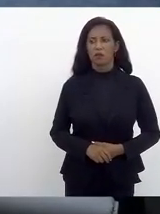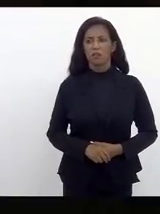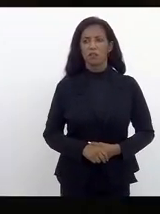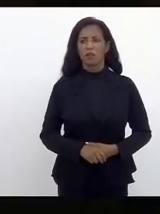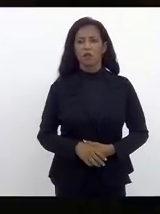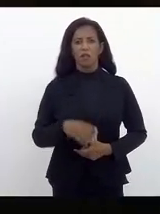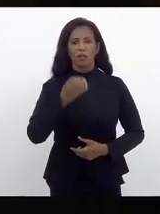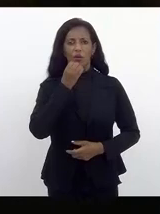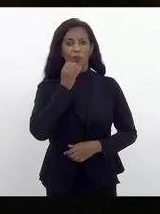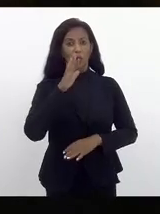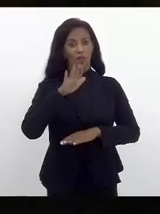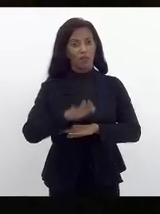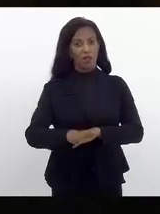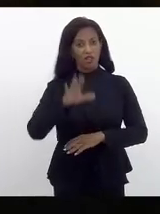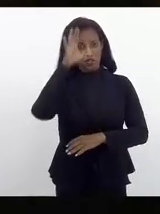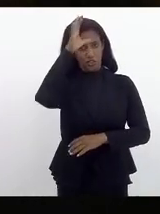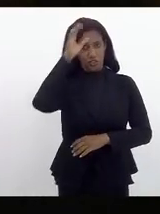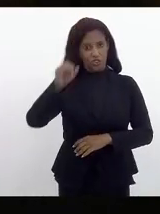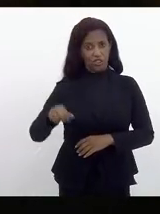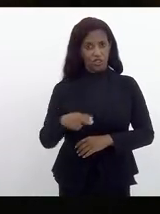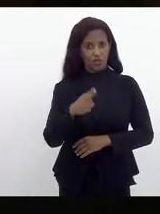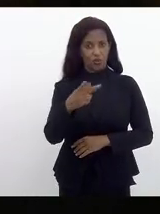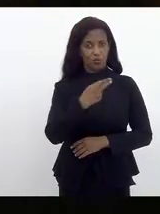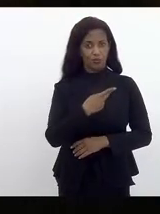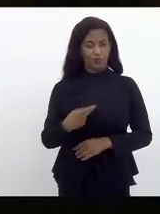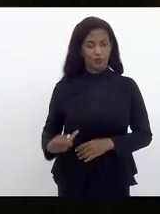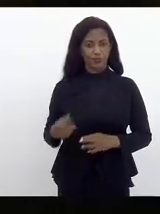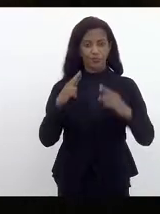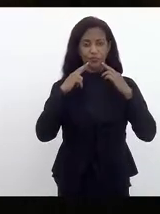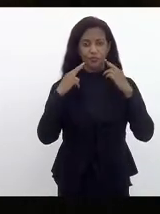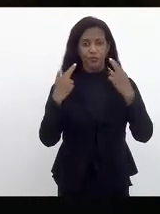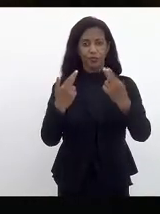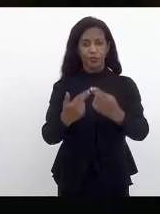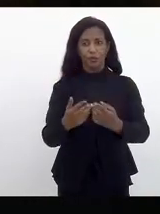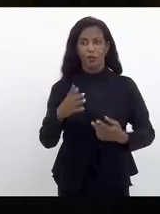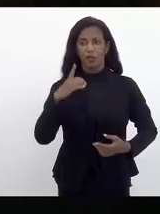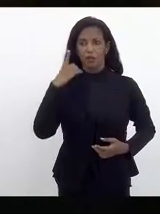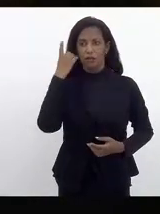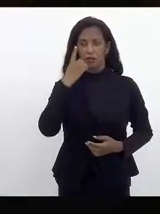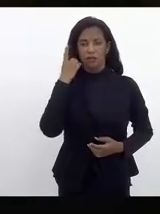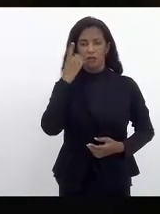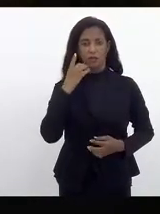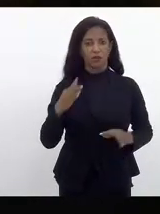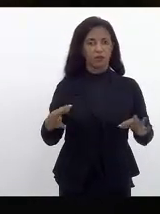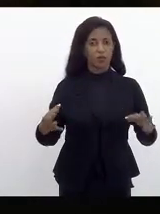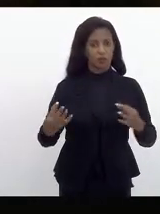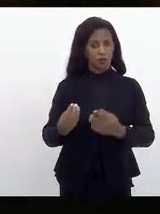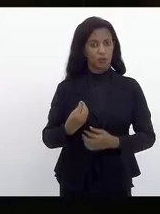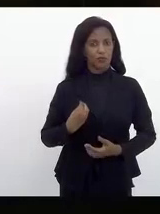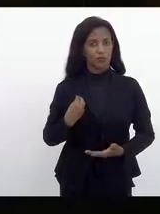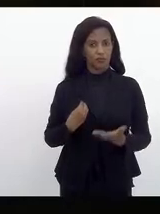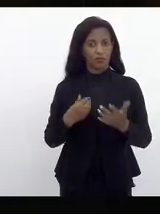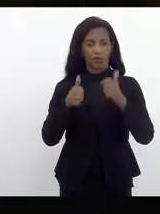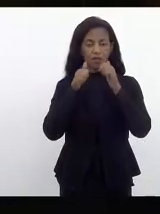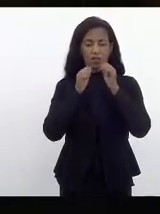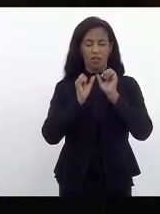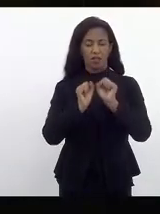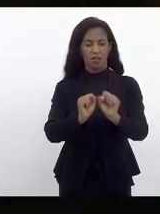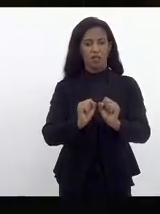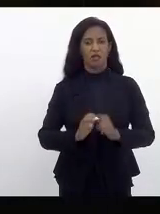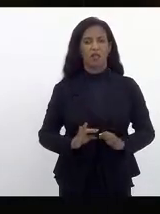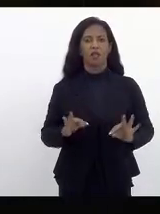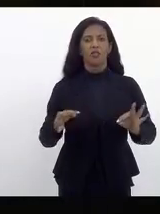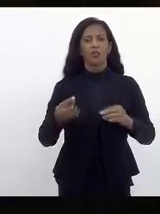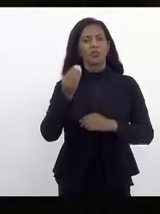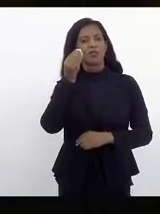Boa tarde, deputada Tia Ju, que está presidindo essa sessão. Deputadas e deputados aqui presentes, assessoria, a